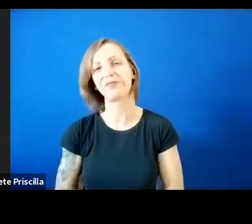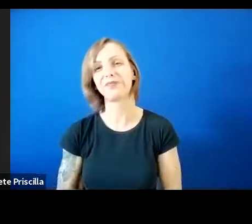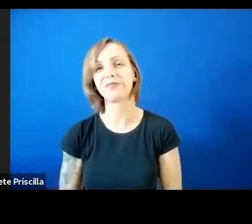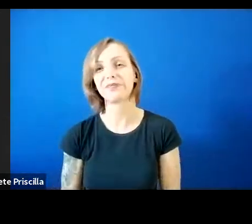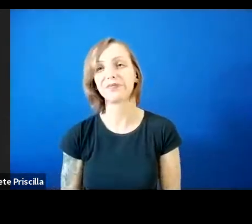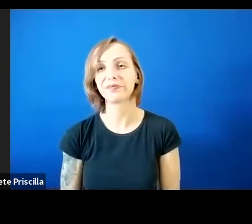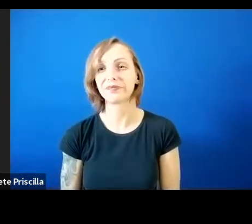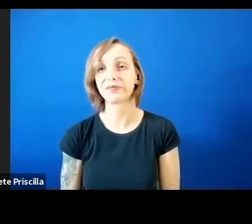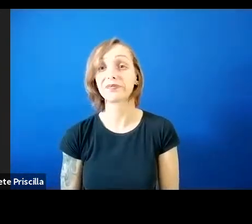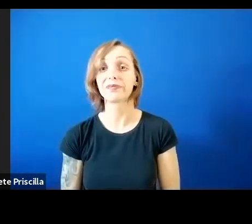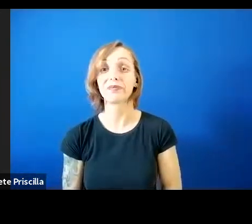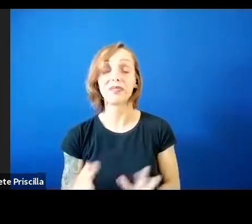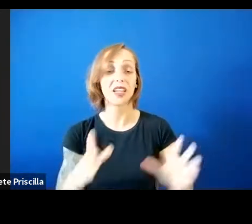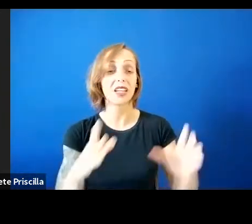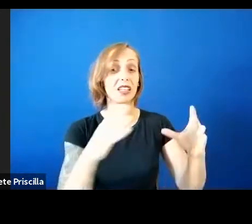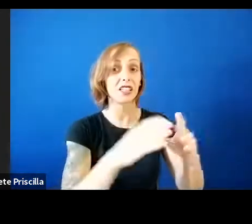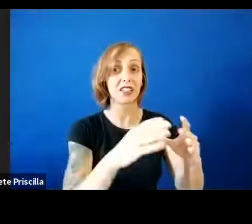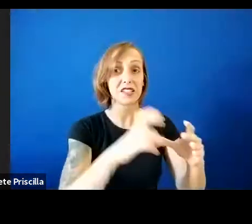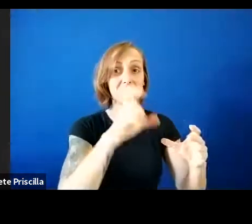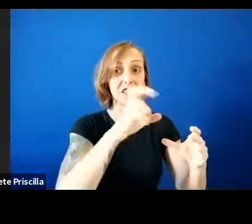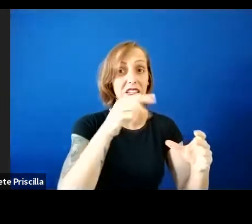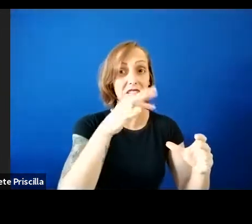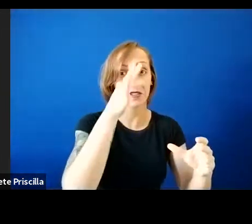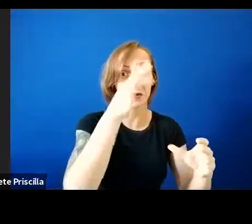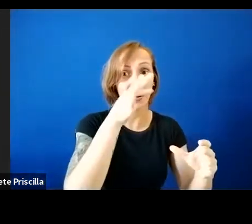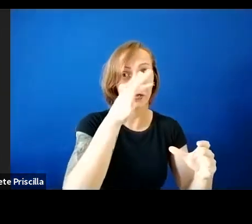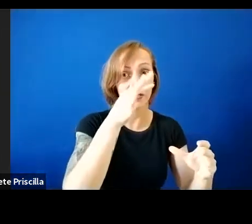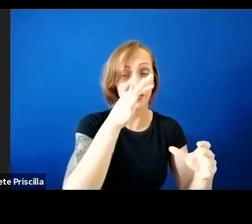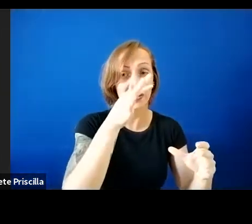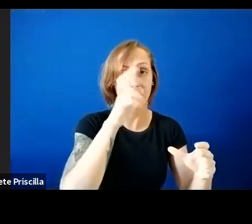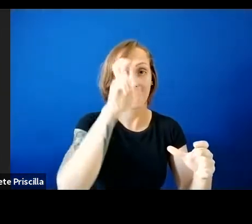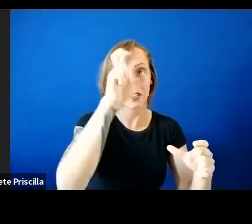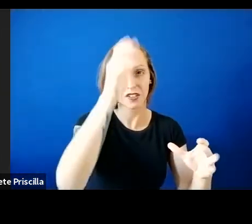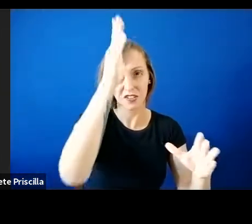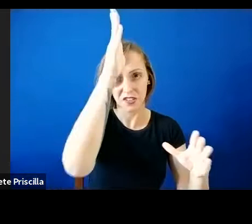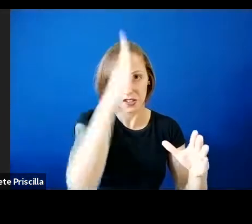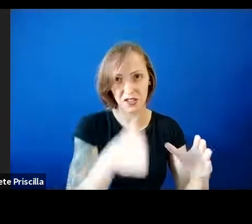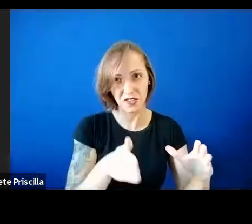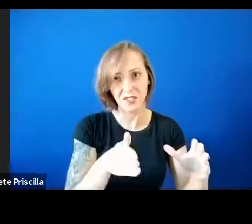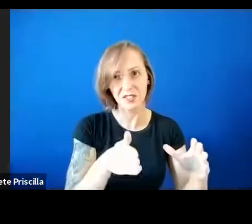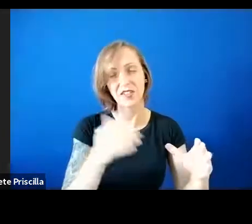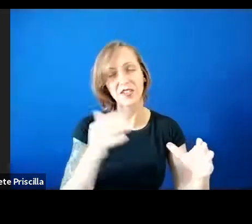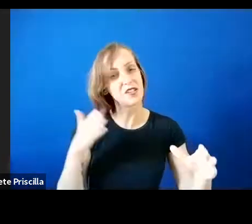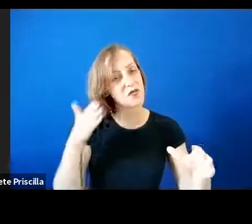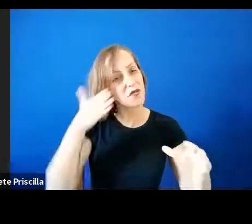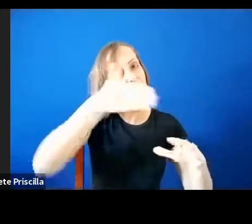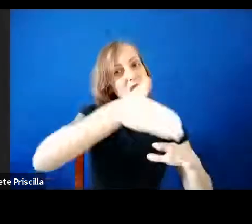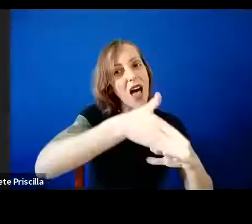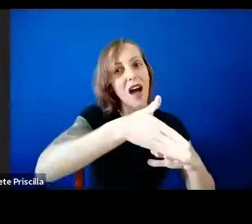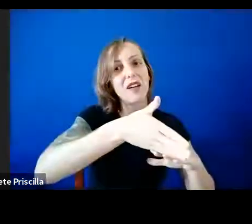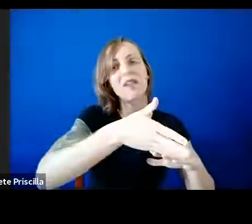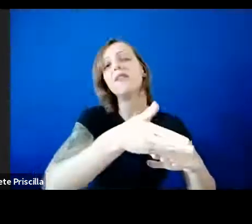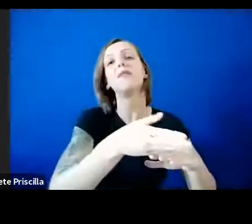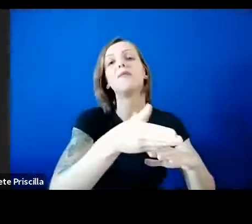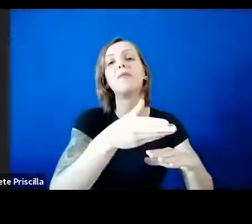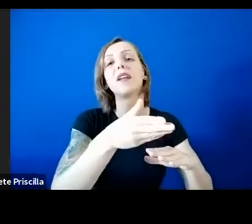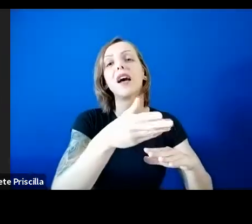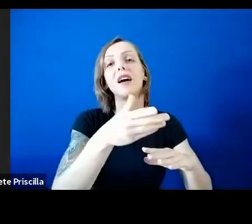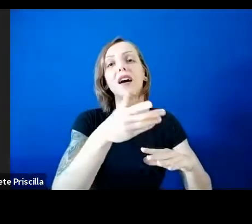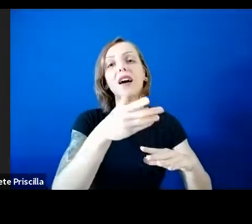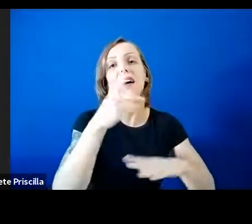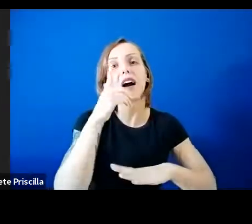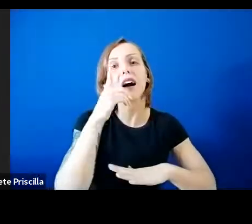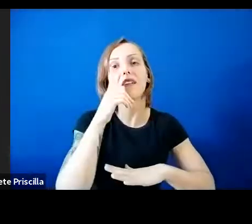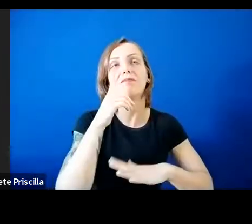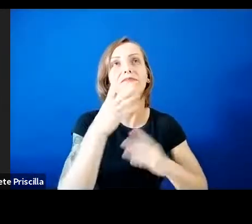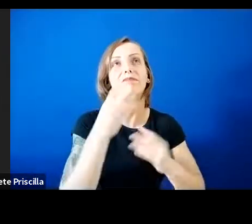nesse espaço de quinta-feira, né, do nosso encontro do Quinta das Plantas, que buscam e que têm uma necessidade